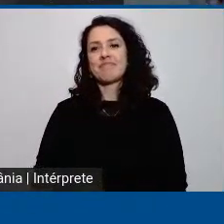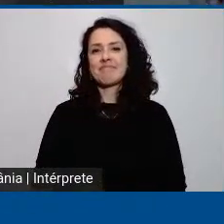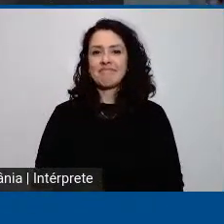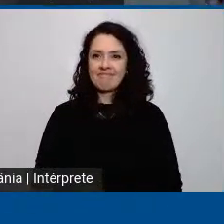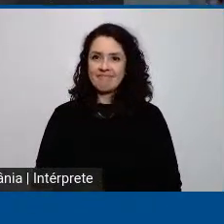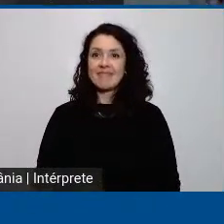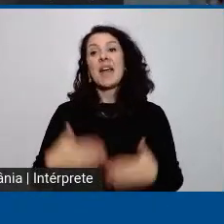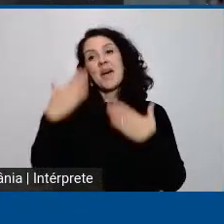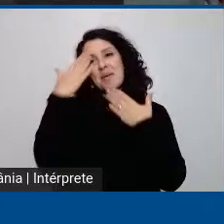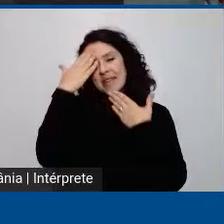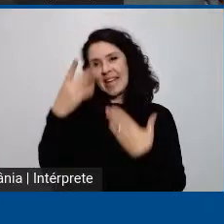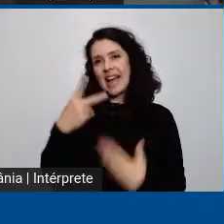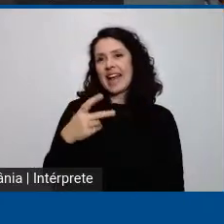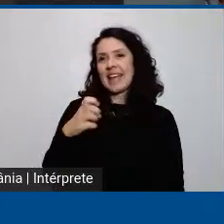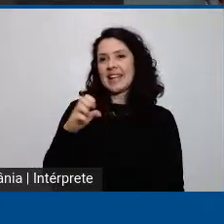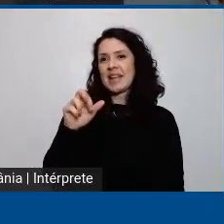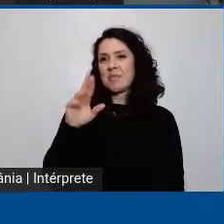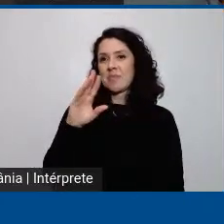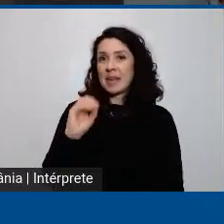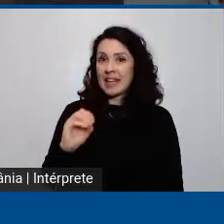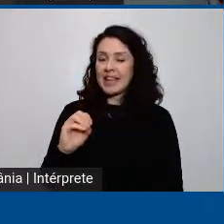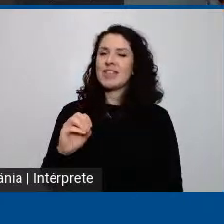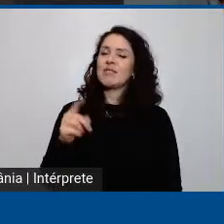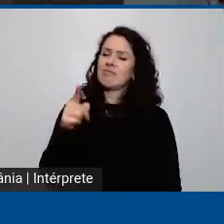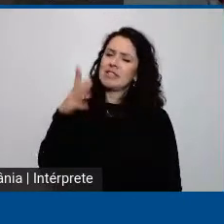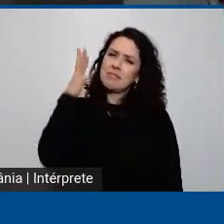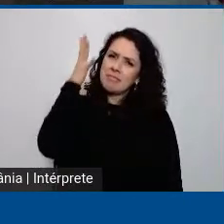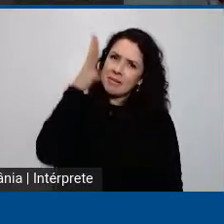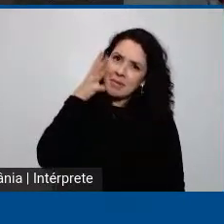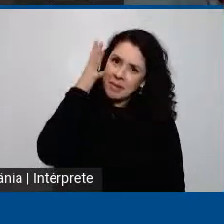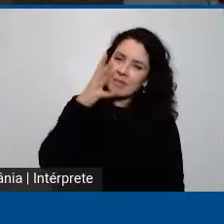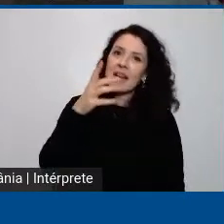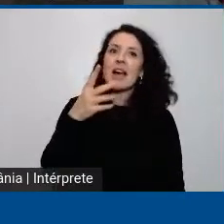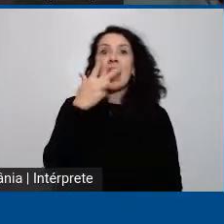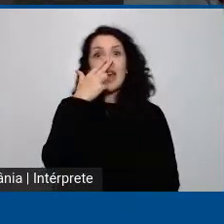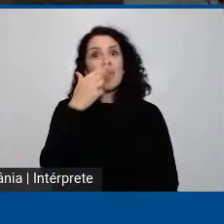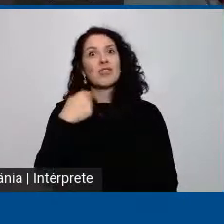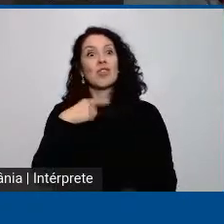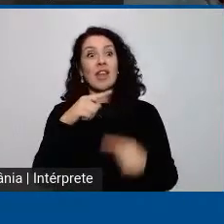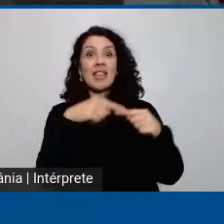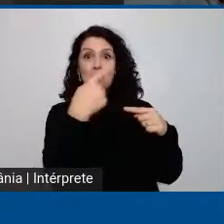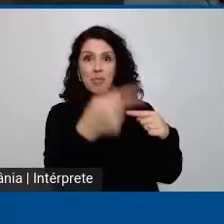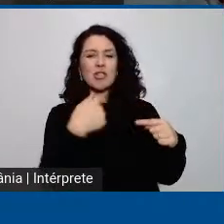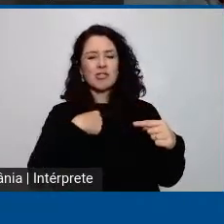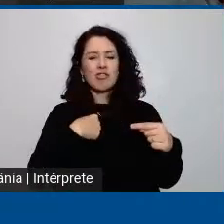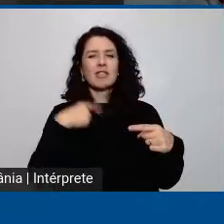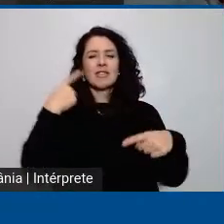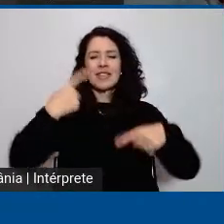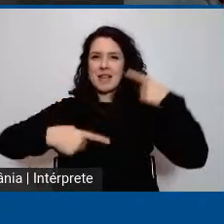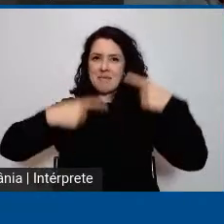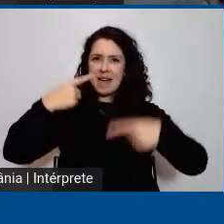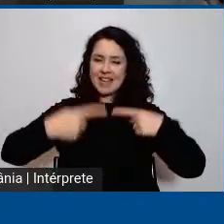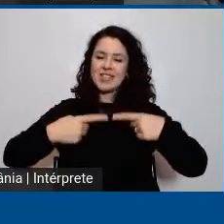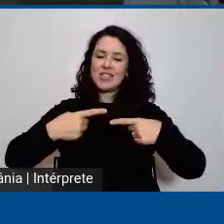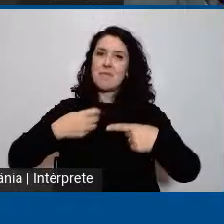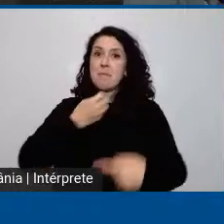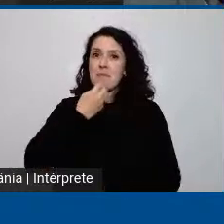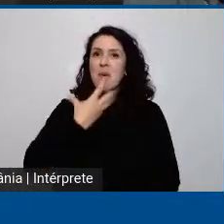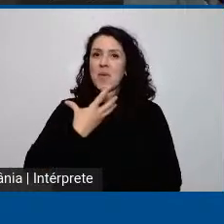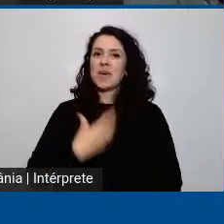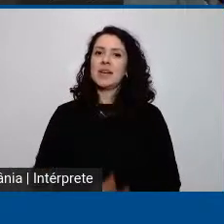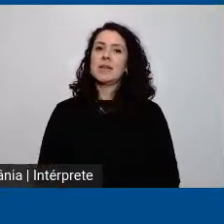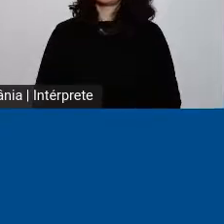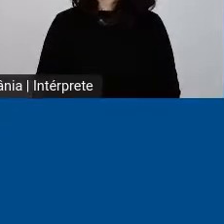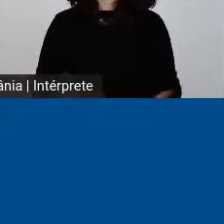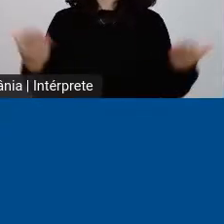Obrigada, Pedro, pela fala. Eu acho que a gente vai ter um debate bom depois das apresentações. Eu queria